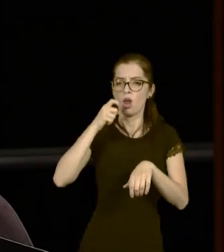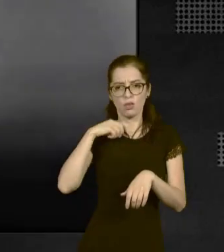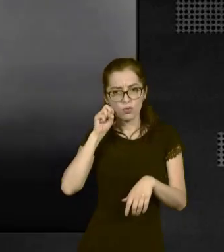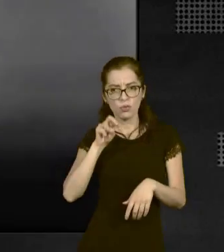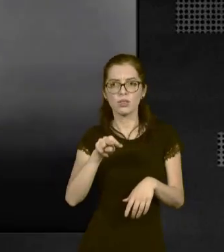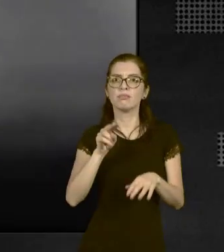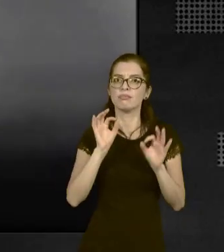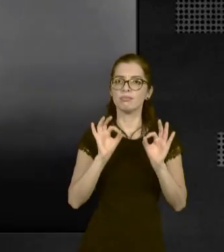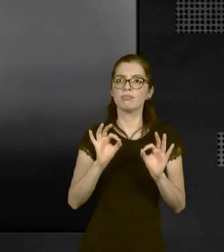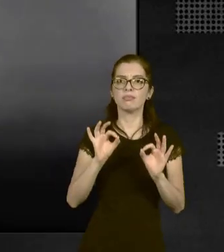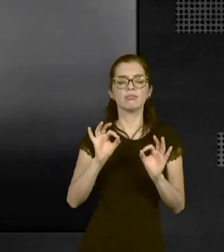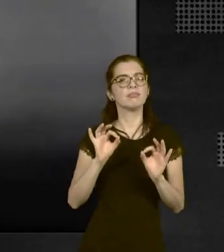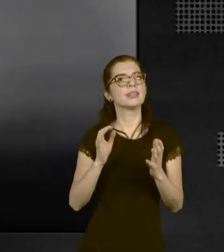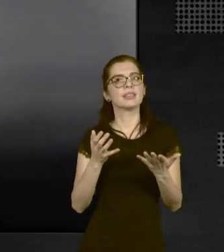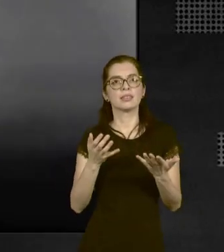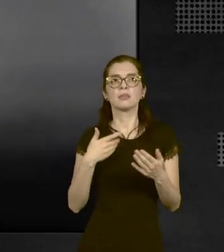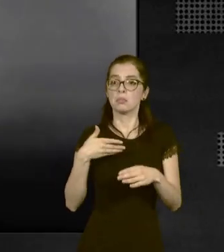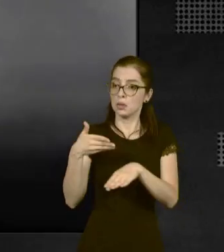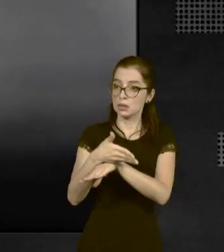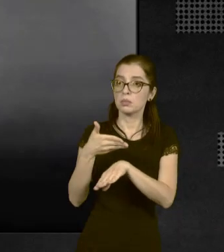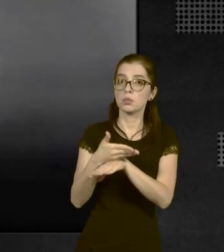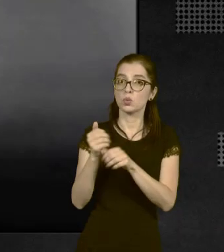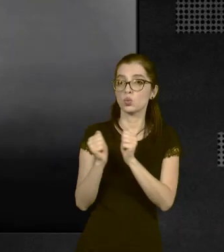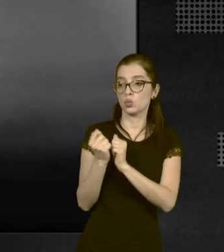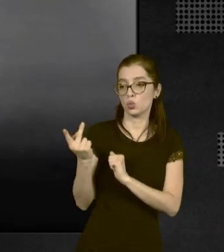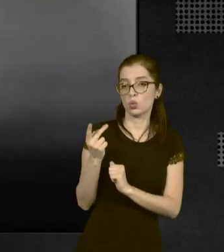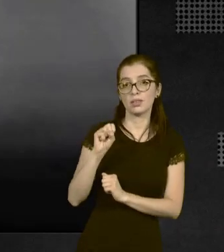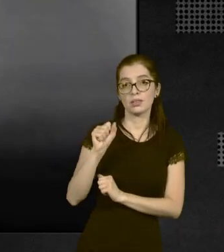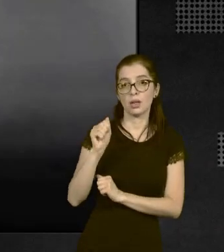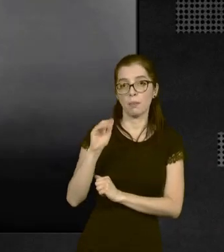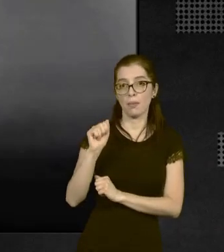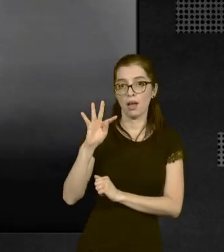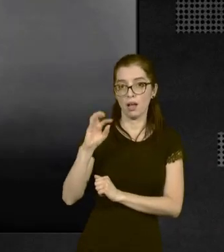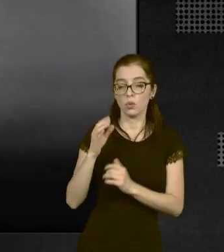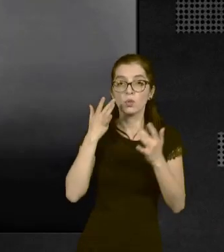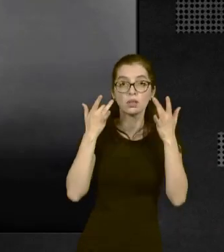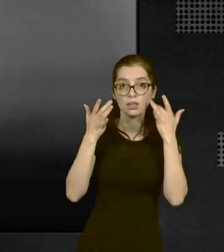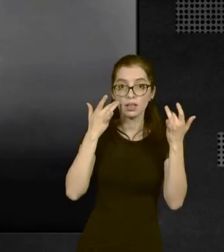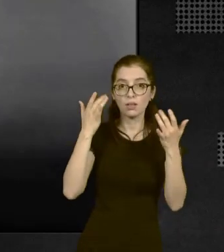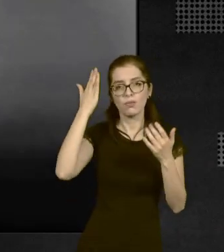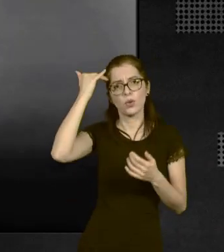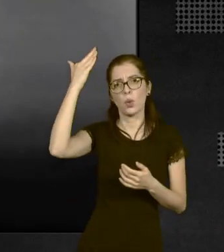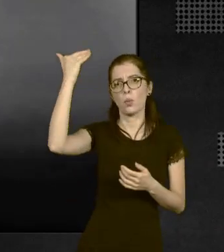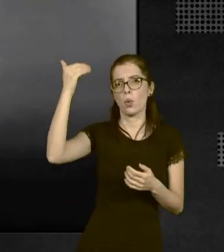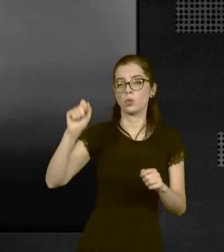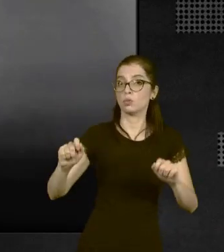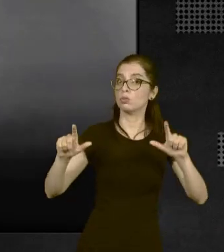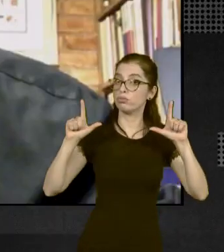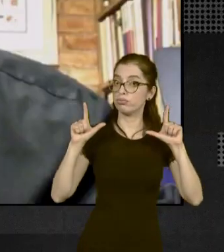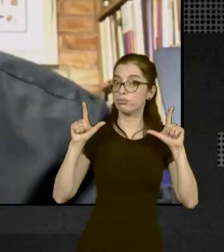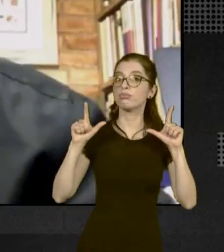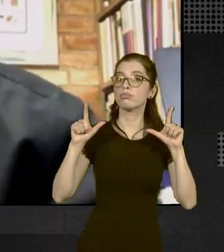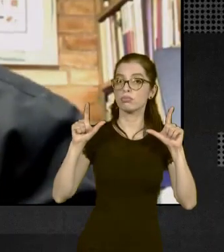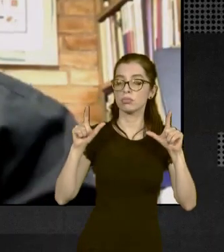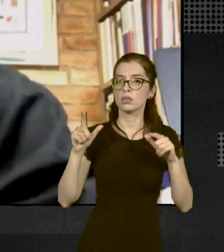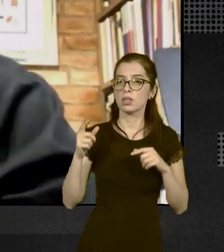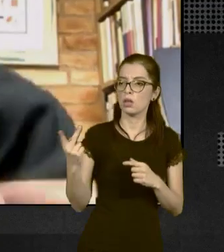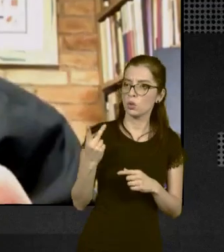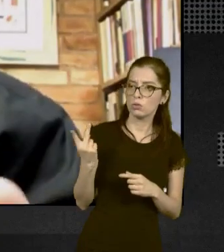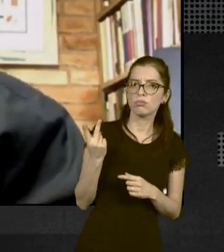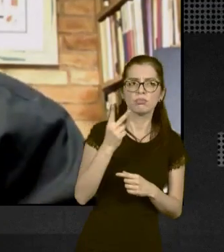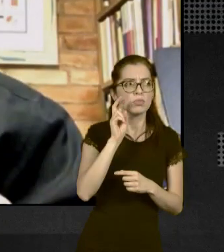ele a ideia de se criar um centro de pesquisa de atuação. E nesse